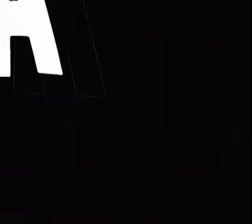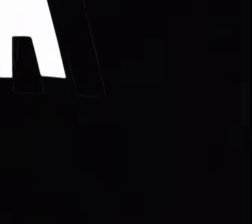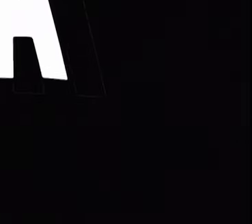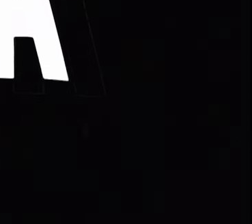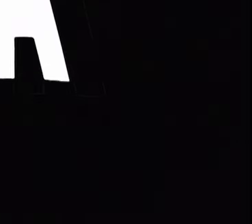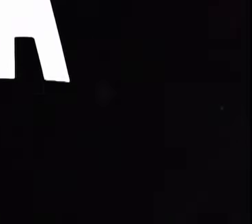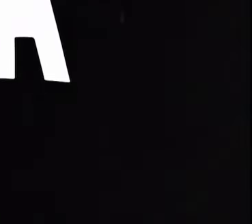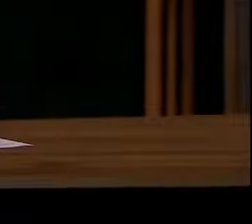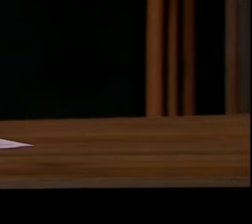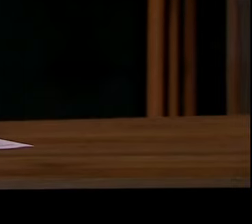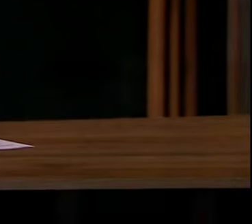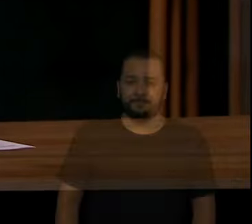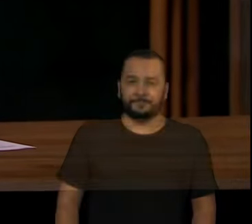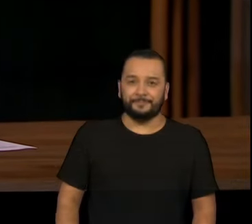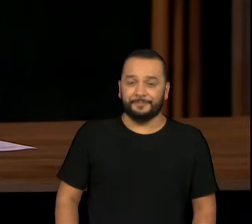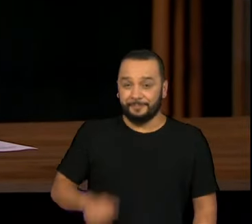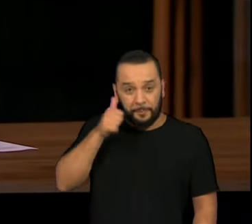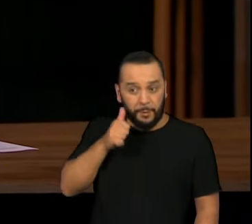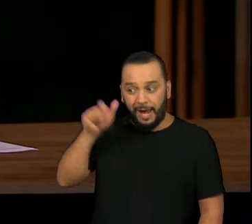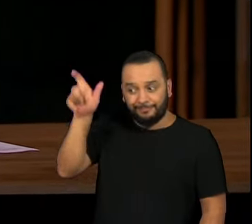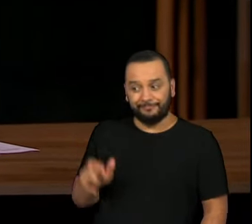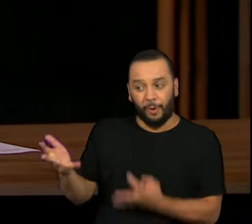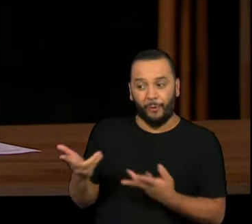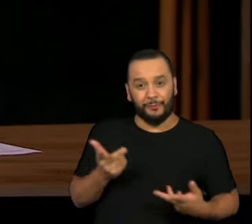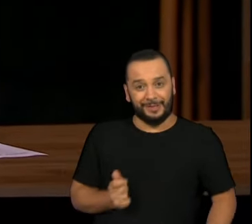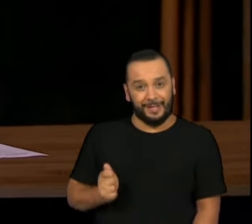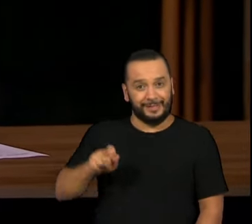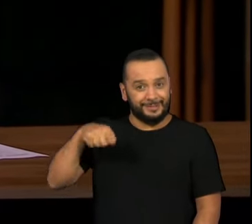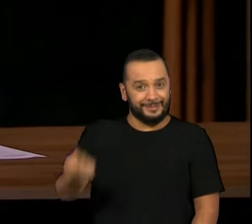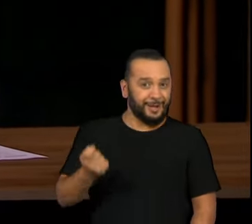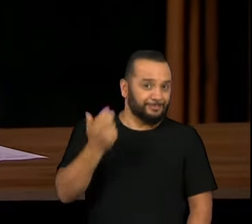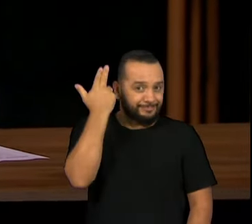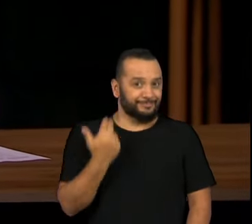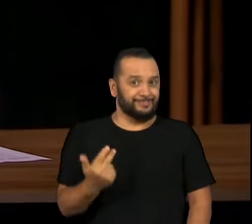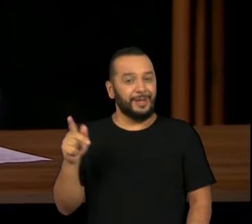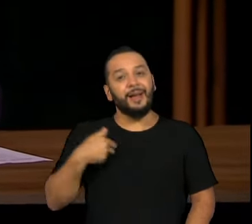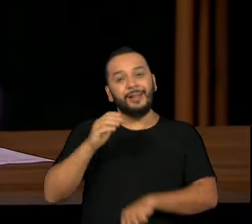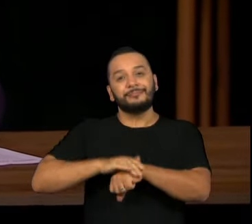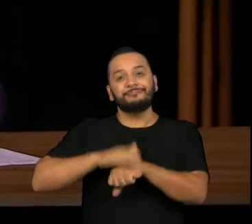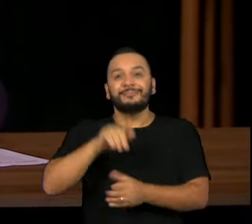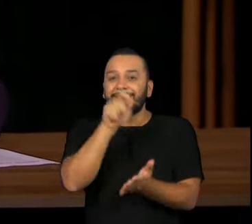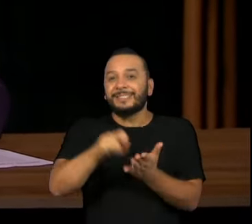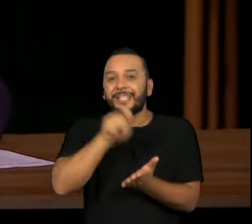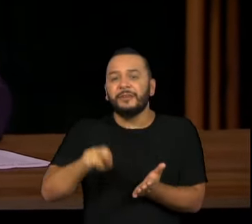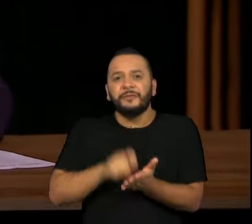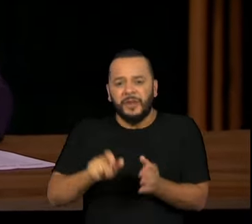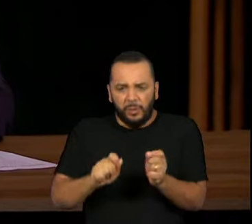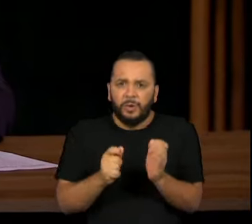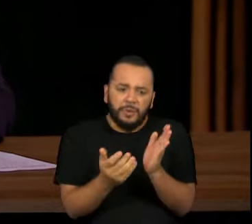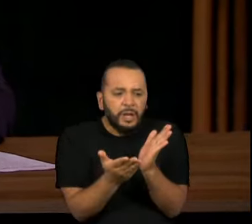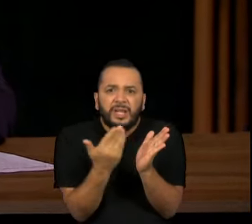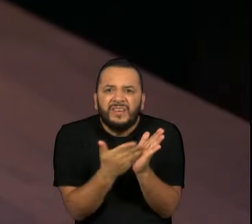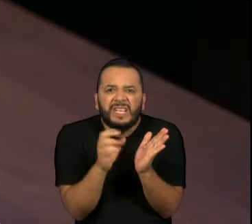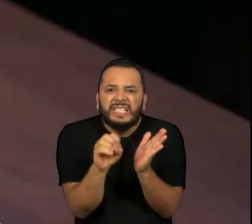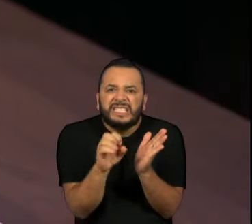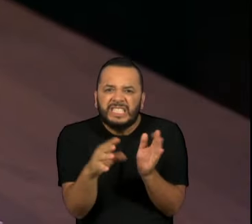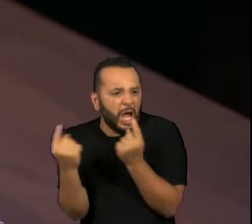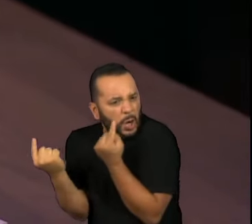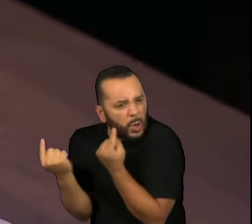E aí a minha convidada de Jamile Ribeiro escreveu pequeno manual anti-racista